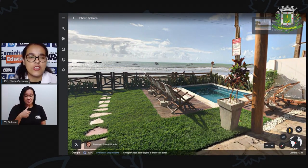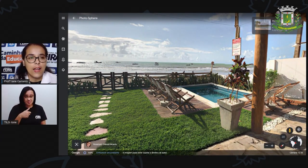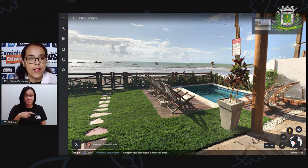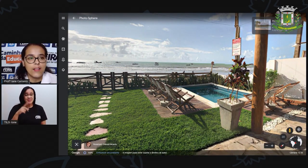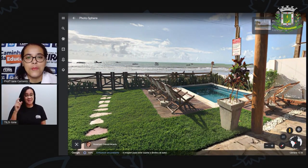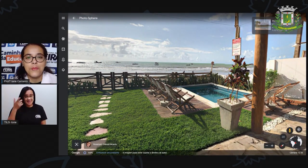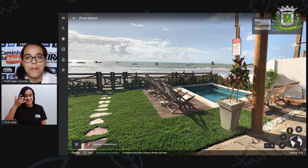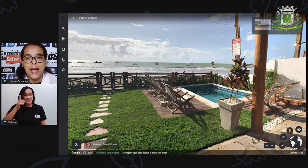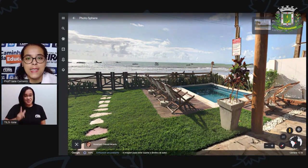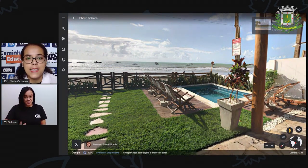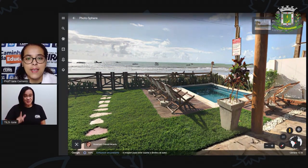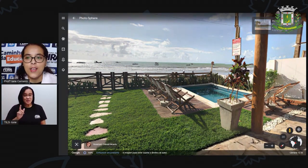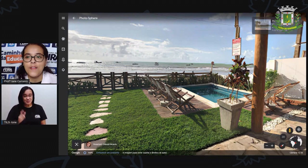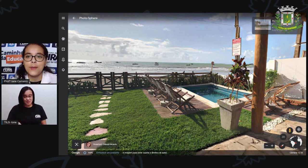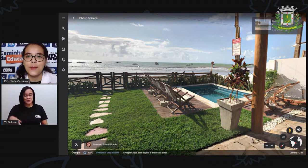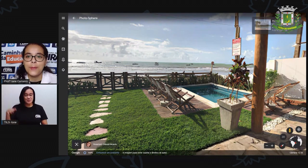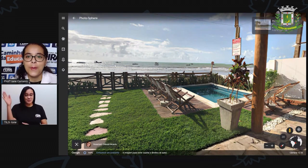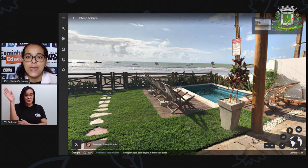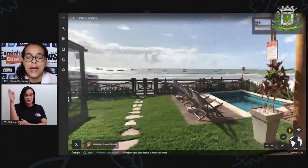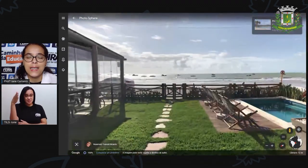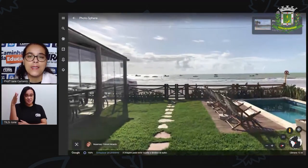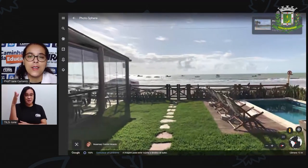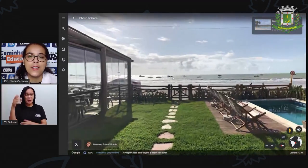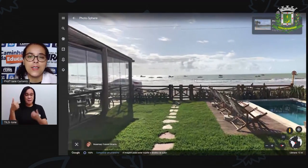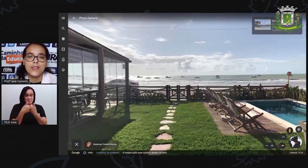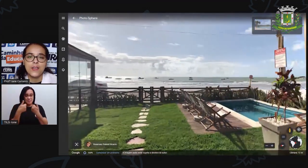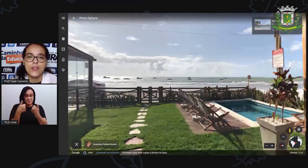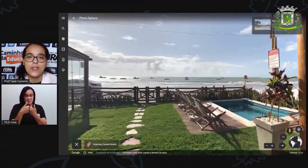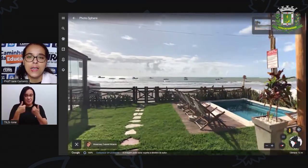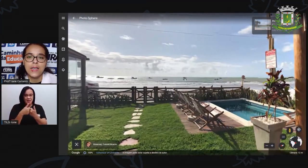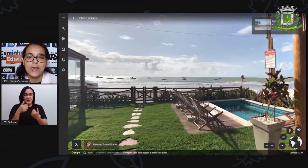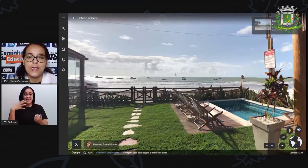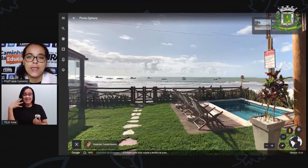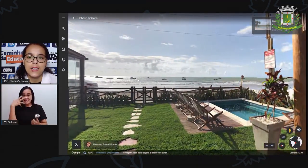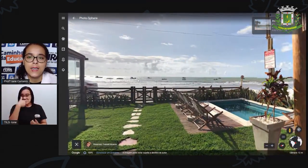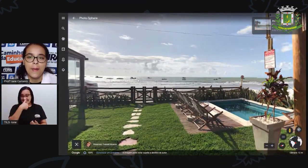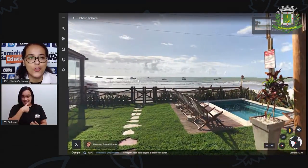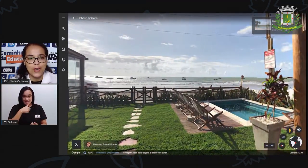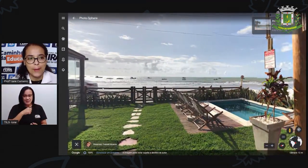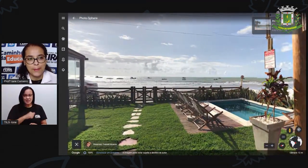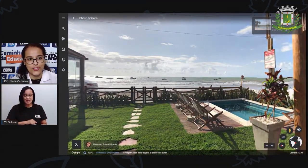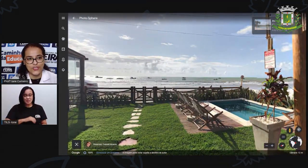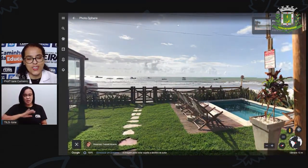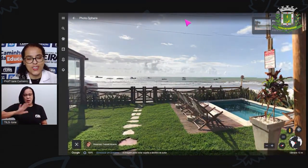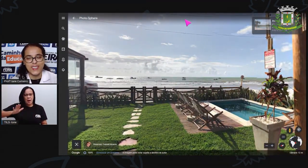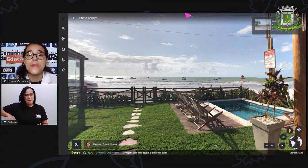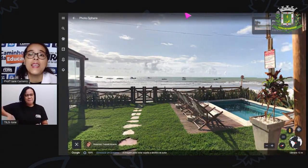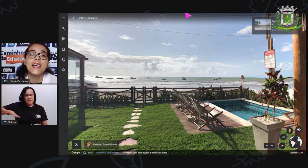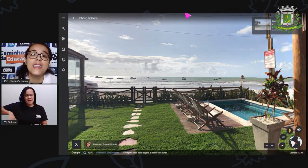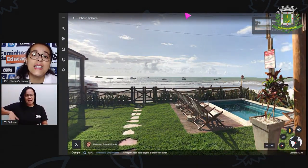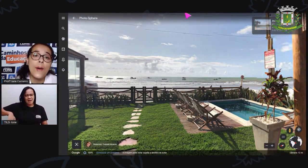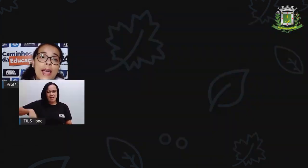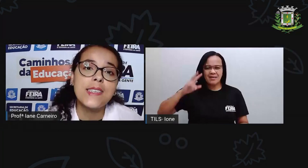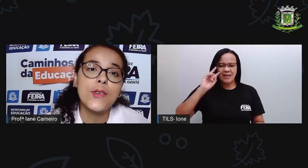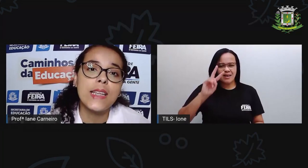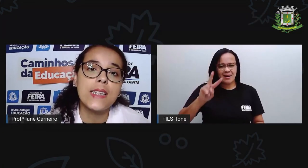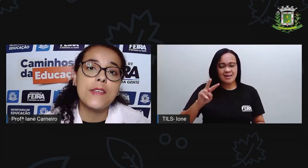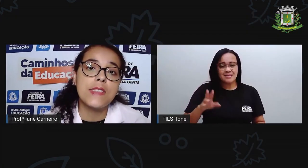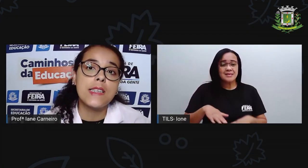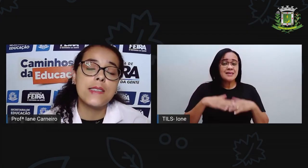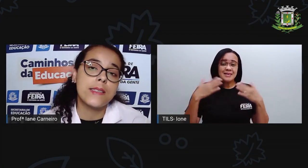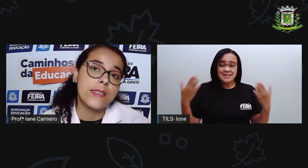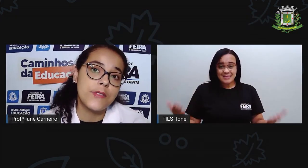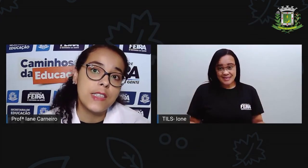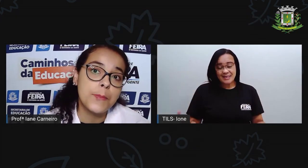novo. A gente tá demais, né? Só visitando pousada. Mas olha só que coisa linda. O mar todo lá pra gente, né? Então, é isso, crianças.